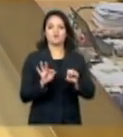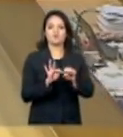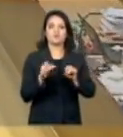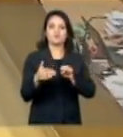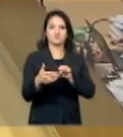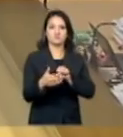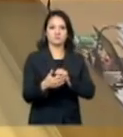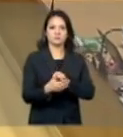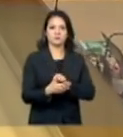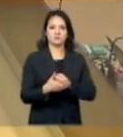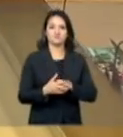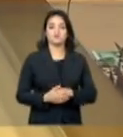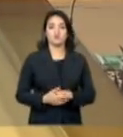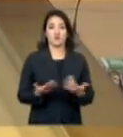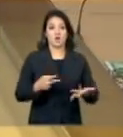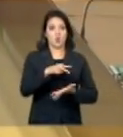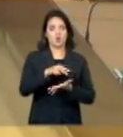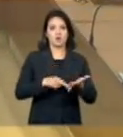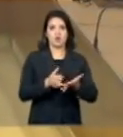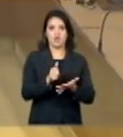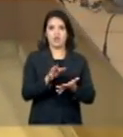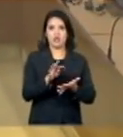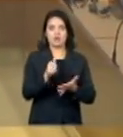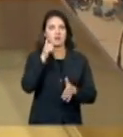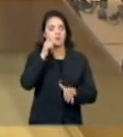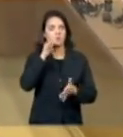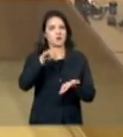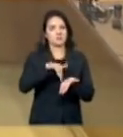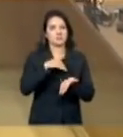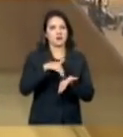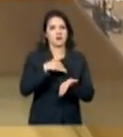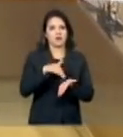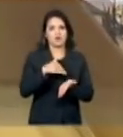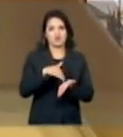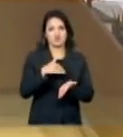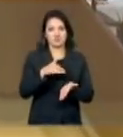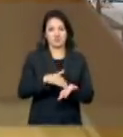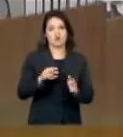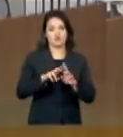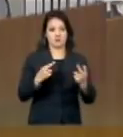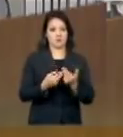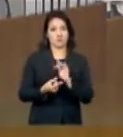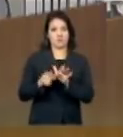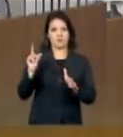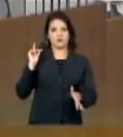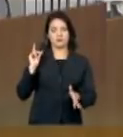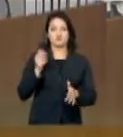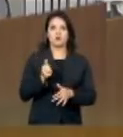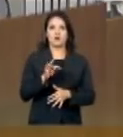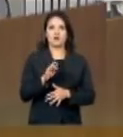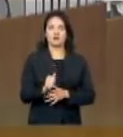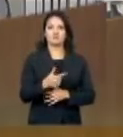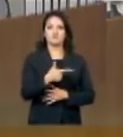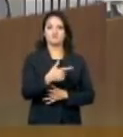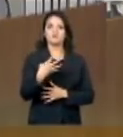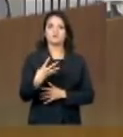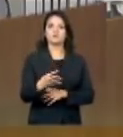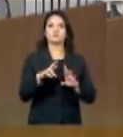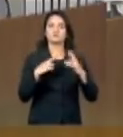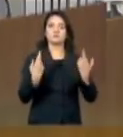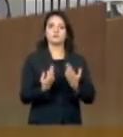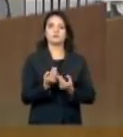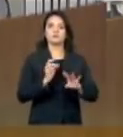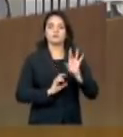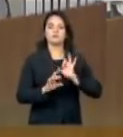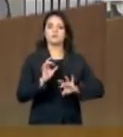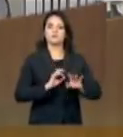e passa a palavra senhora secretária que fará a leitura da ata da sessão anterior da 24ª sessão no plenário do supremo